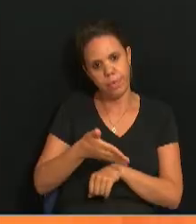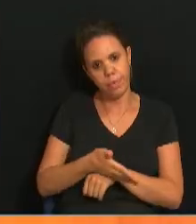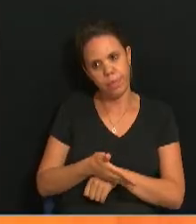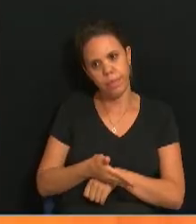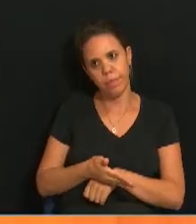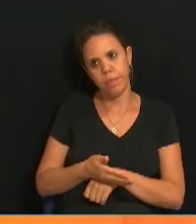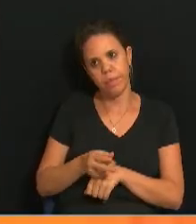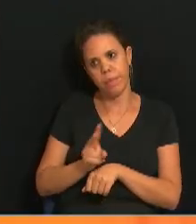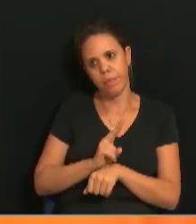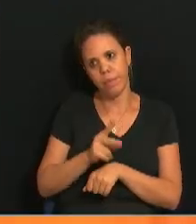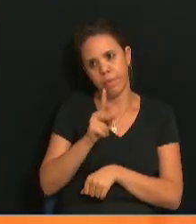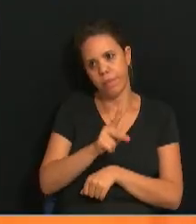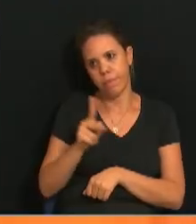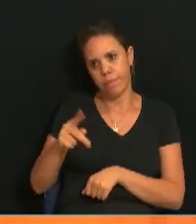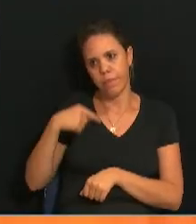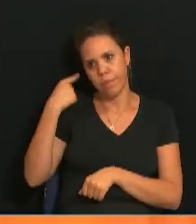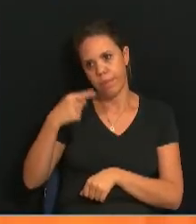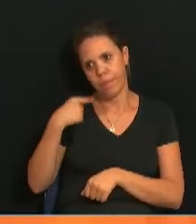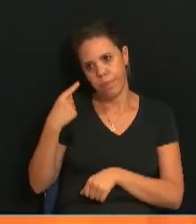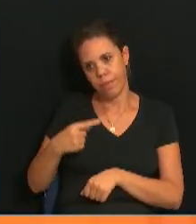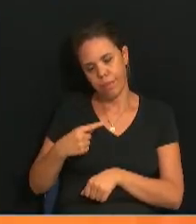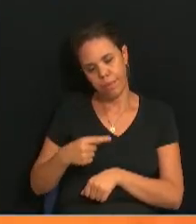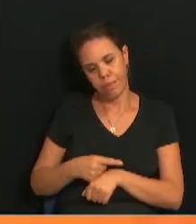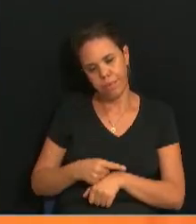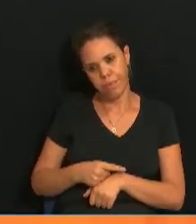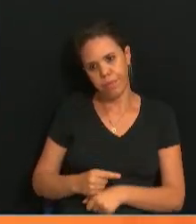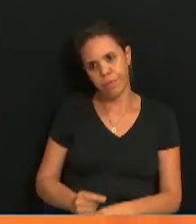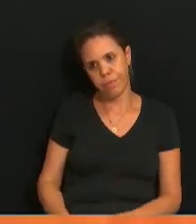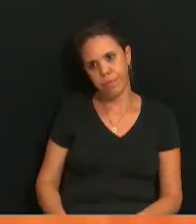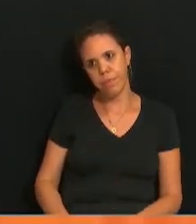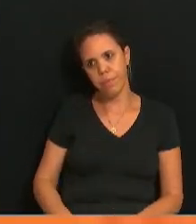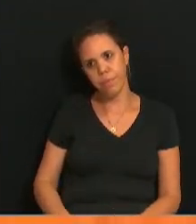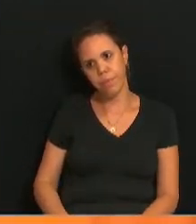Andréa Centurião, do Augusto e do